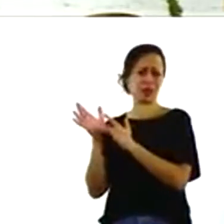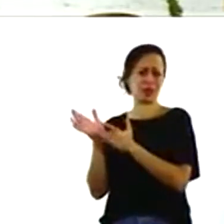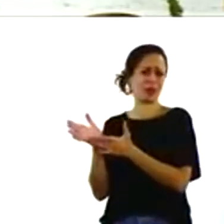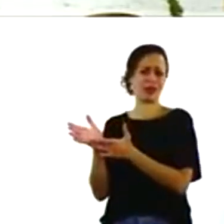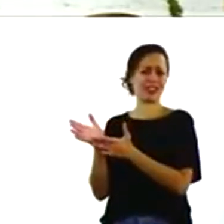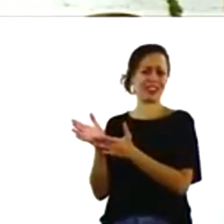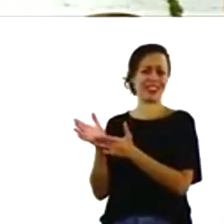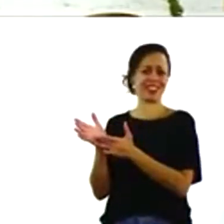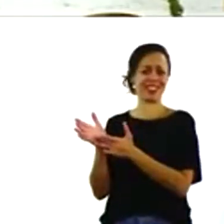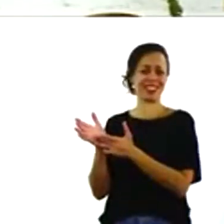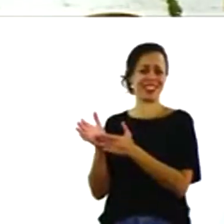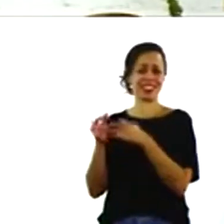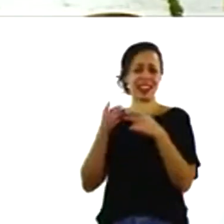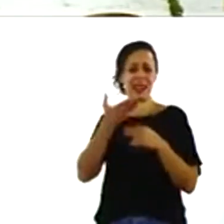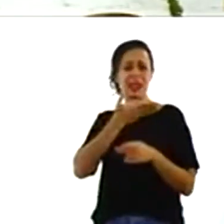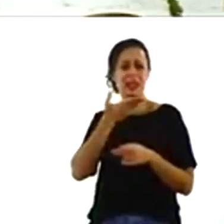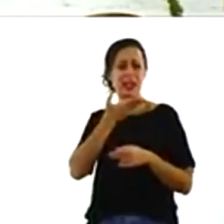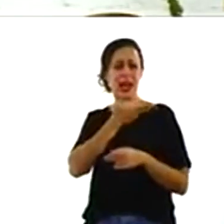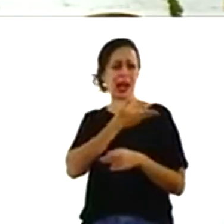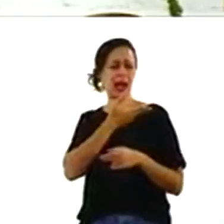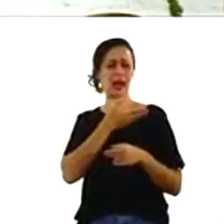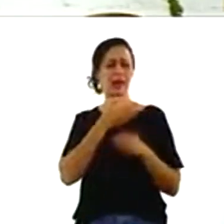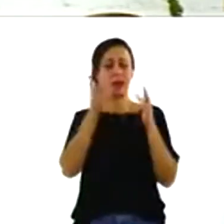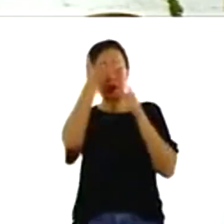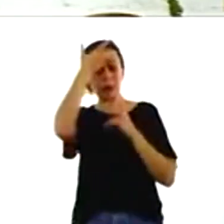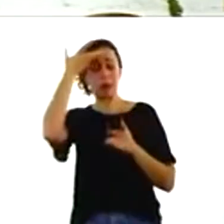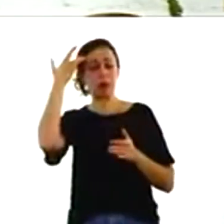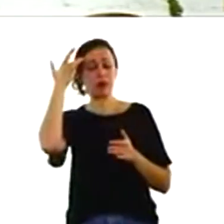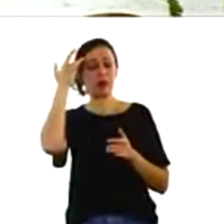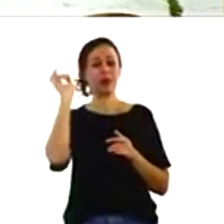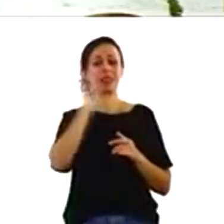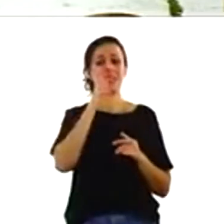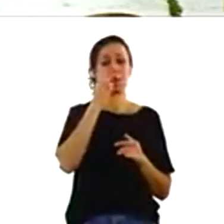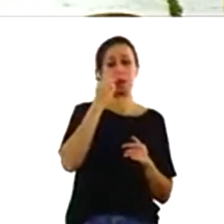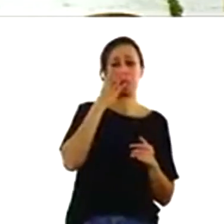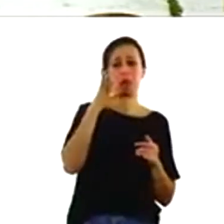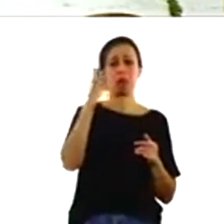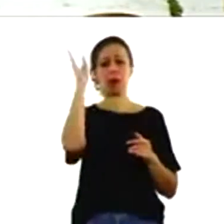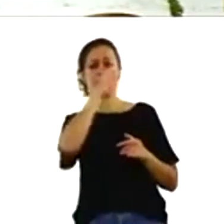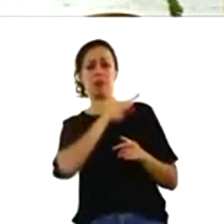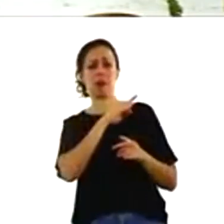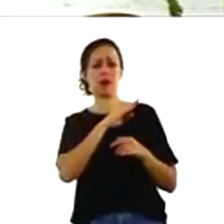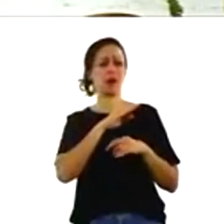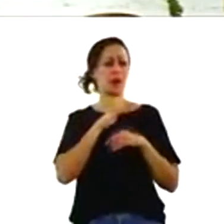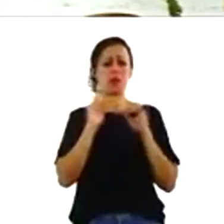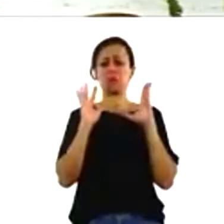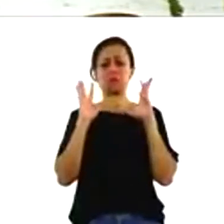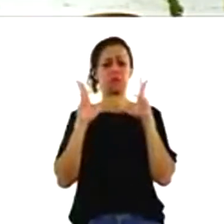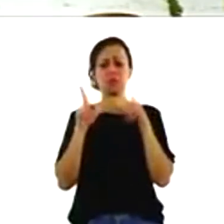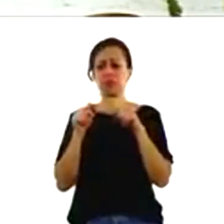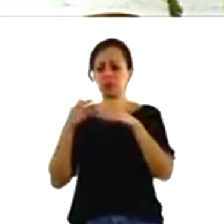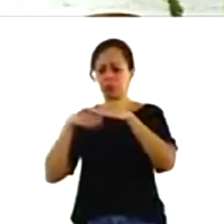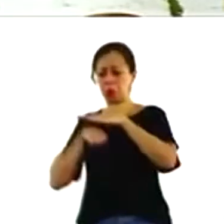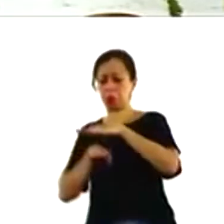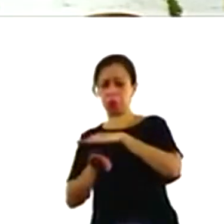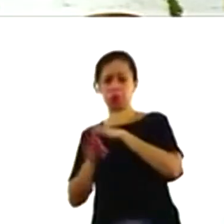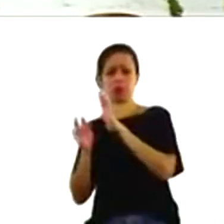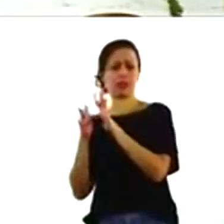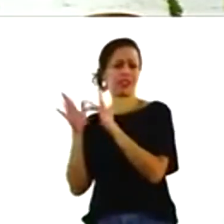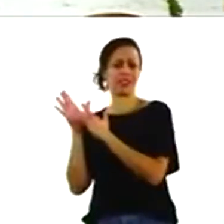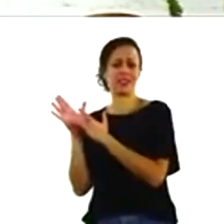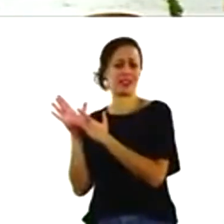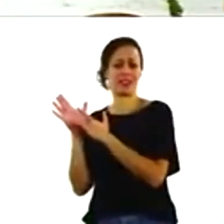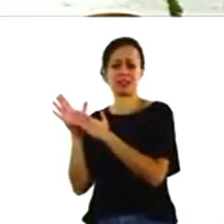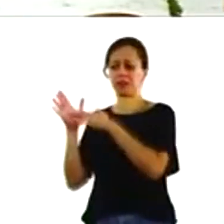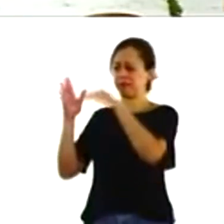E da igreja, ele domina a igreja também, mas ele não domina com o pé em cima dela. Ele